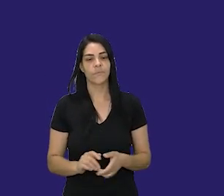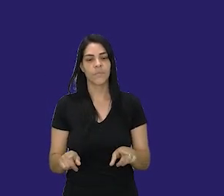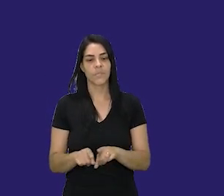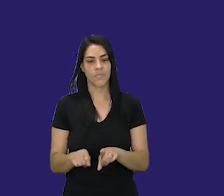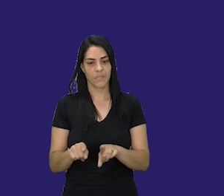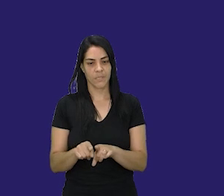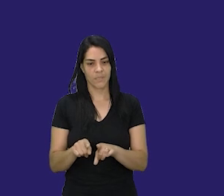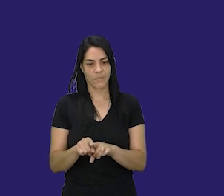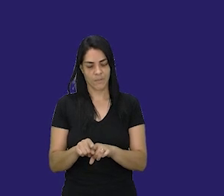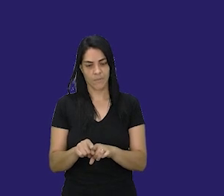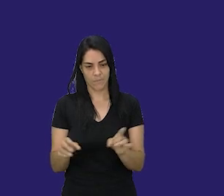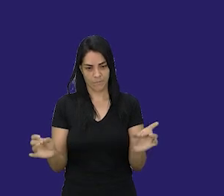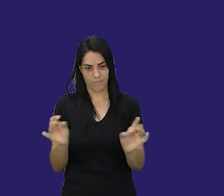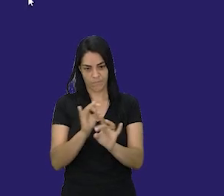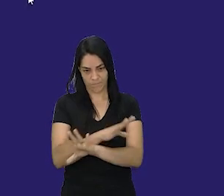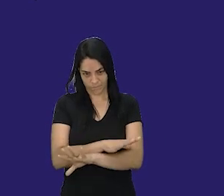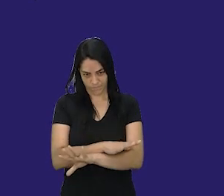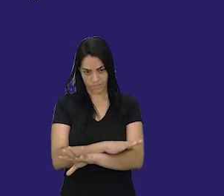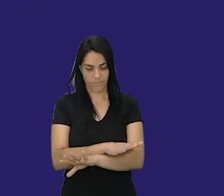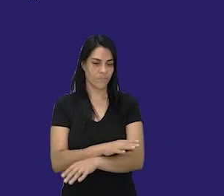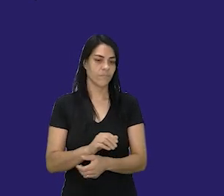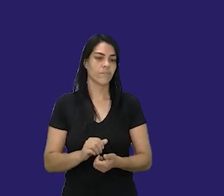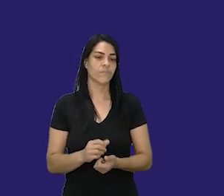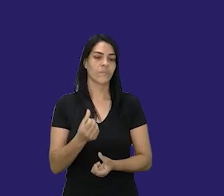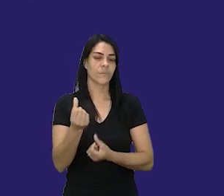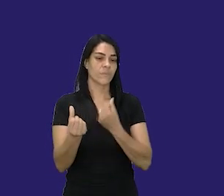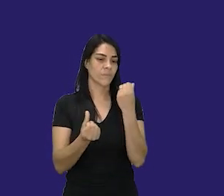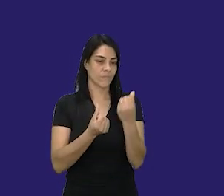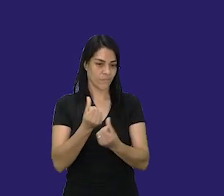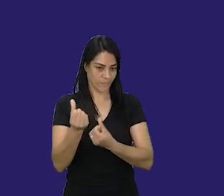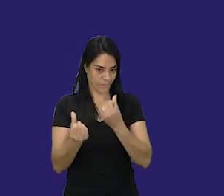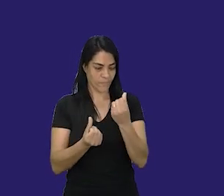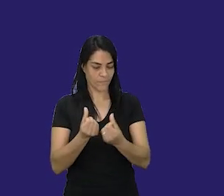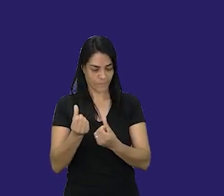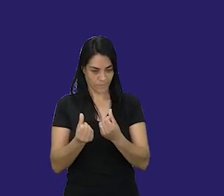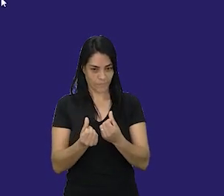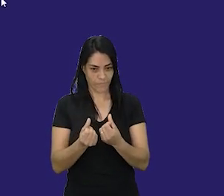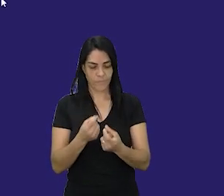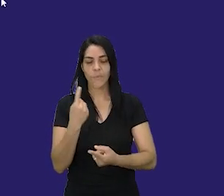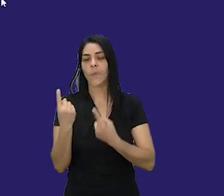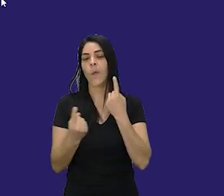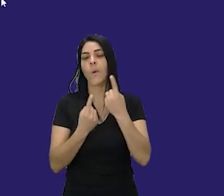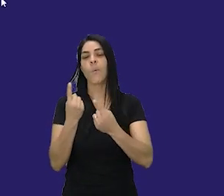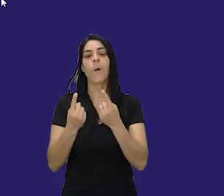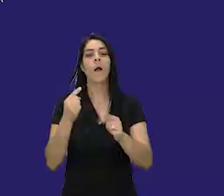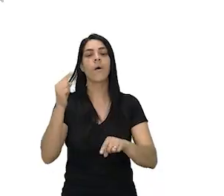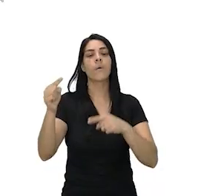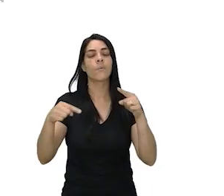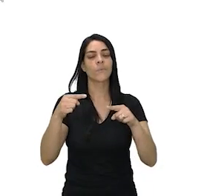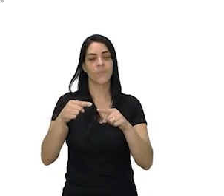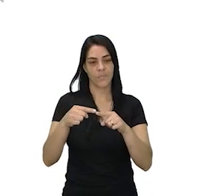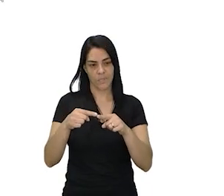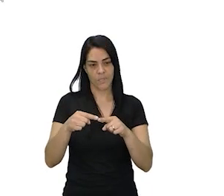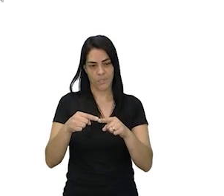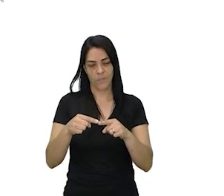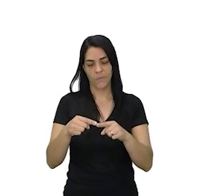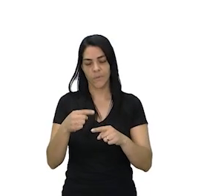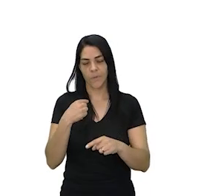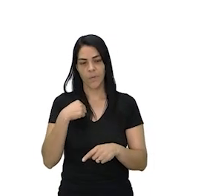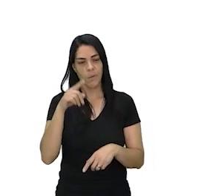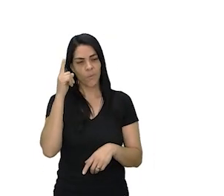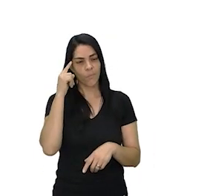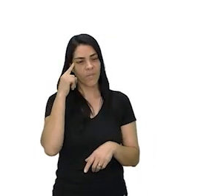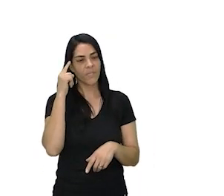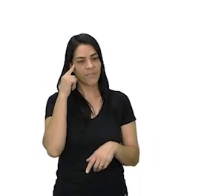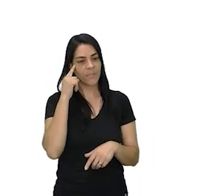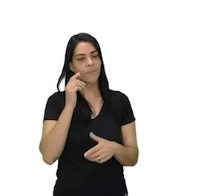do semestre letivo. Vou contar para vocês, então, quais são os objetivos que eu e Suzete pensamos para essa